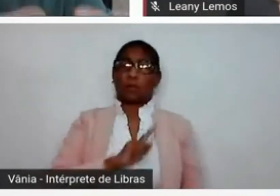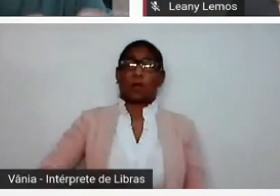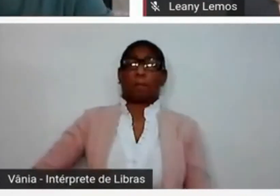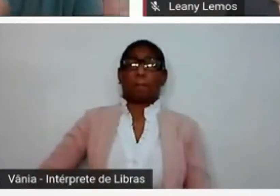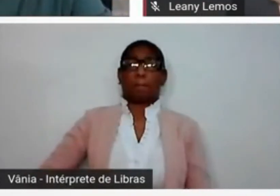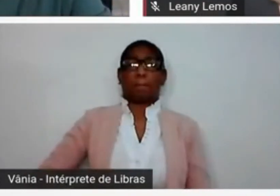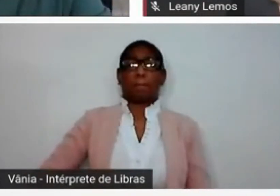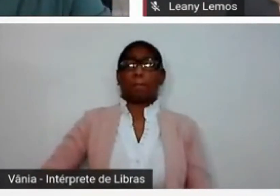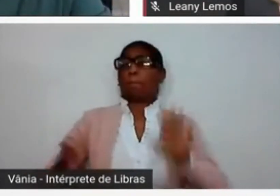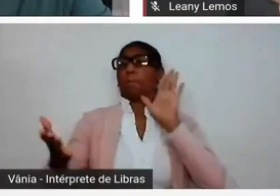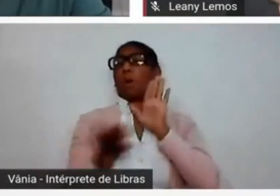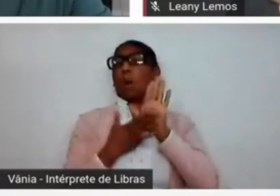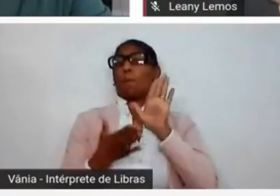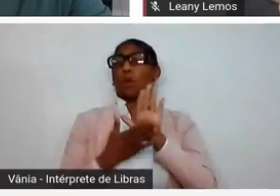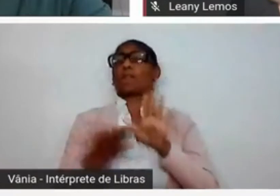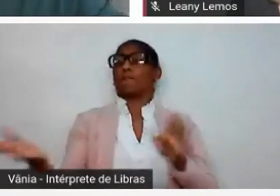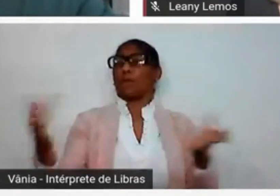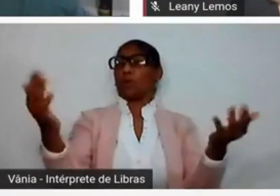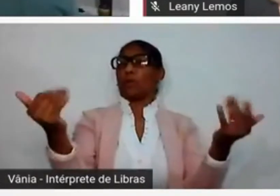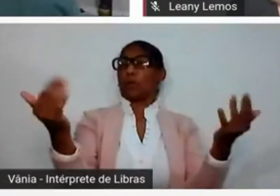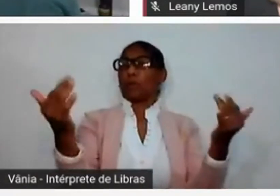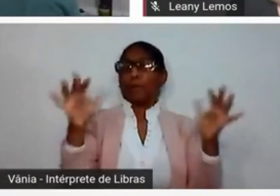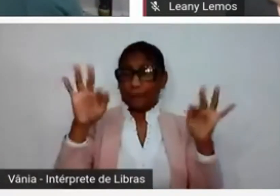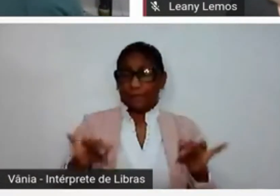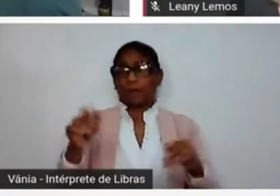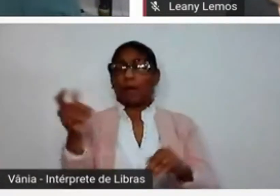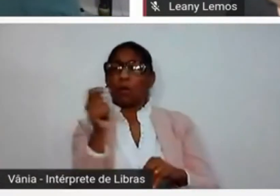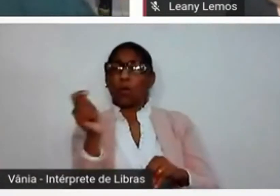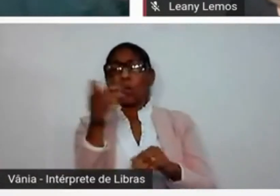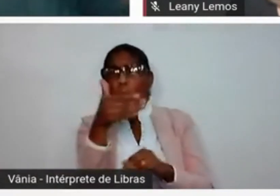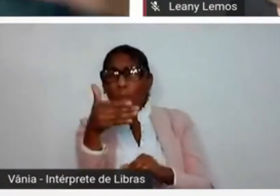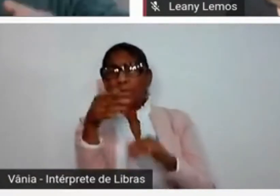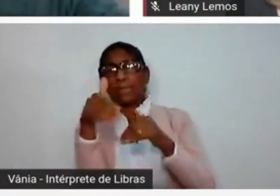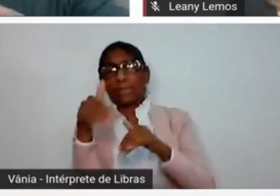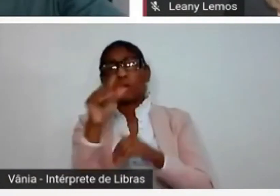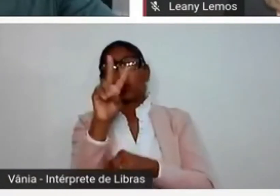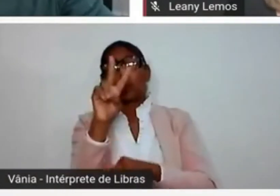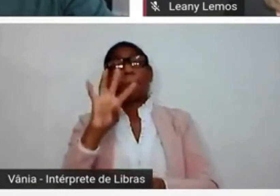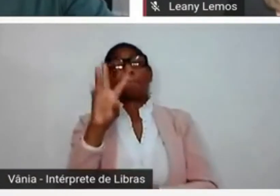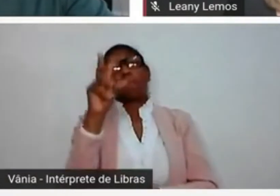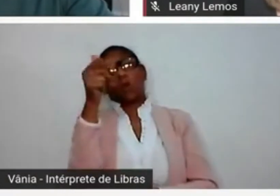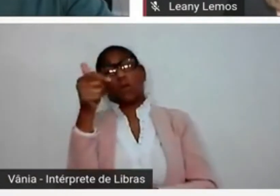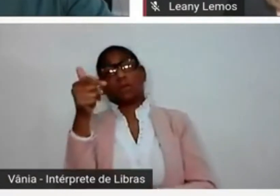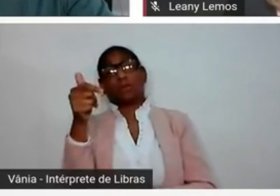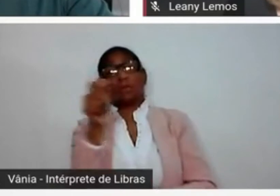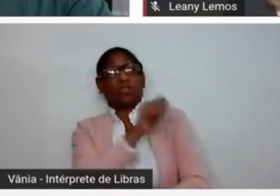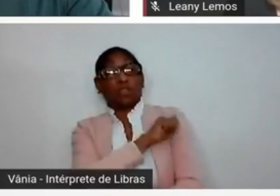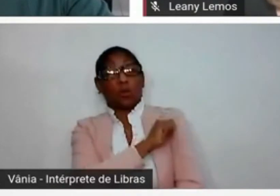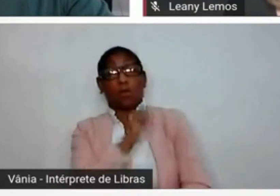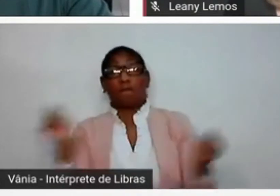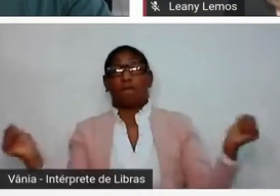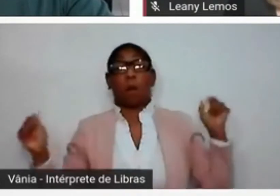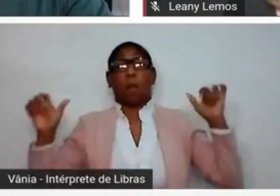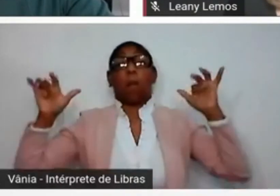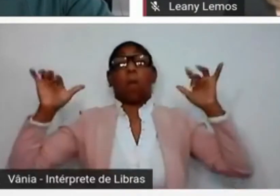governo estaria propondo que no final do mês, ou início de setembro, 2 milhões de gaúchos voltassem para estarem